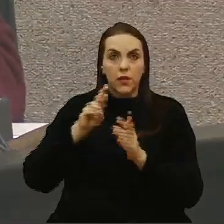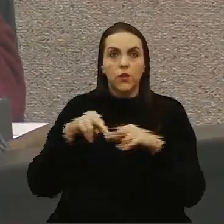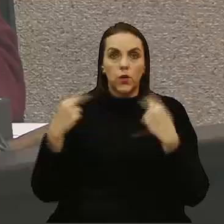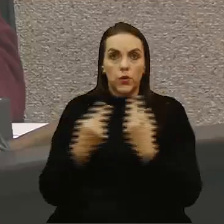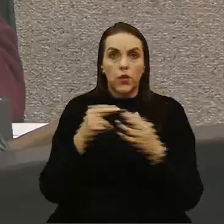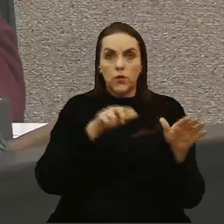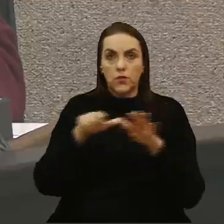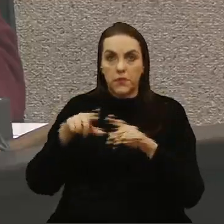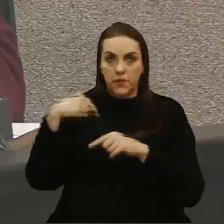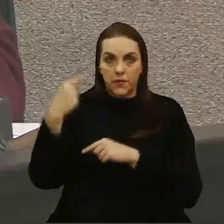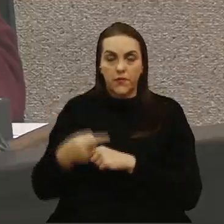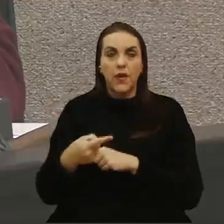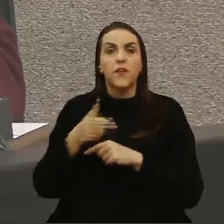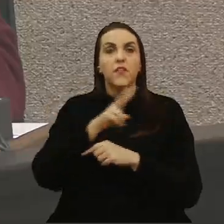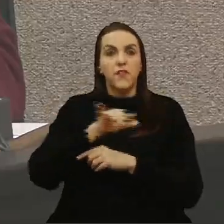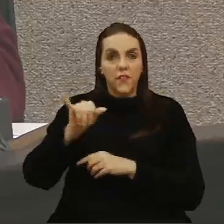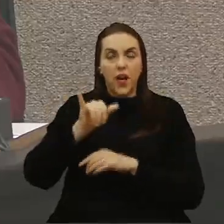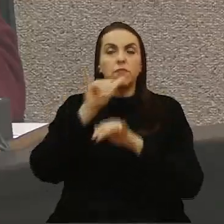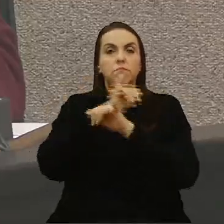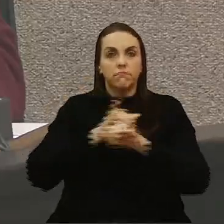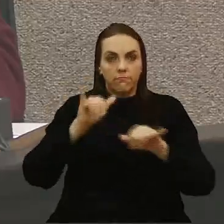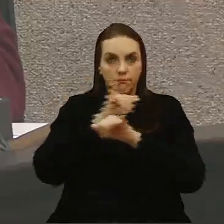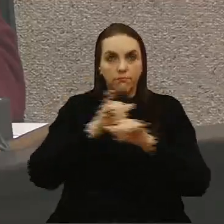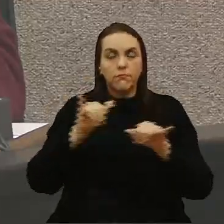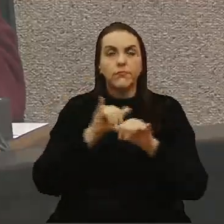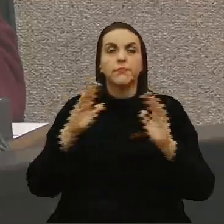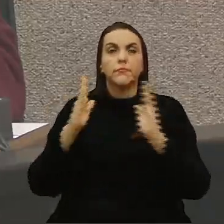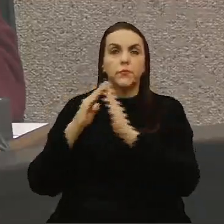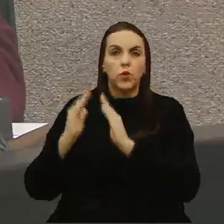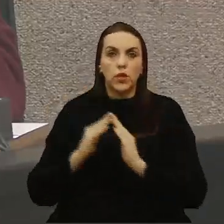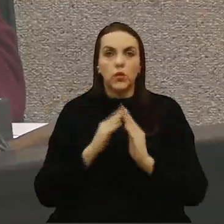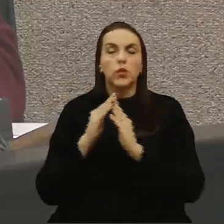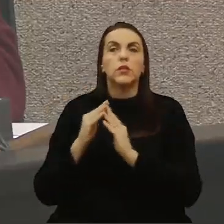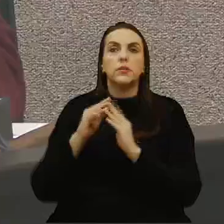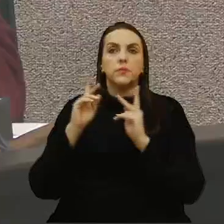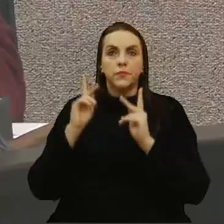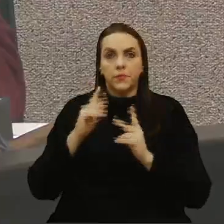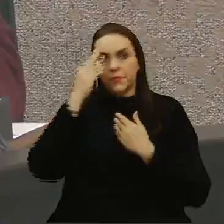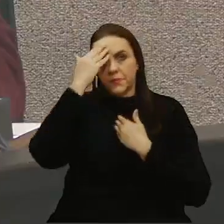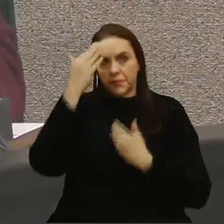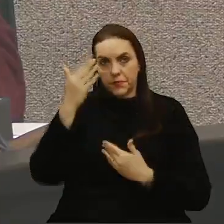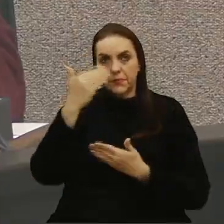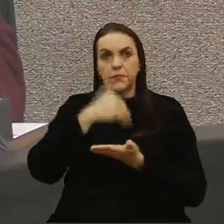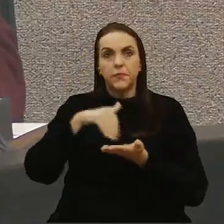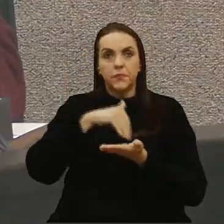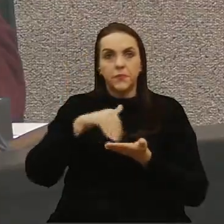gente vai estar comunicando os moradores, agradecer ao secretário Lucas Suzin